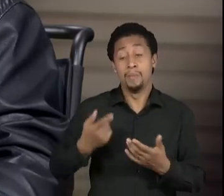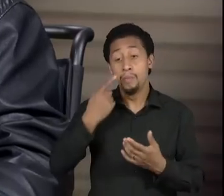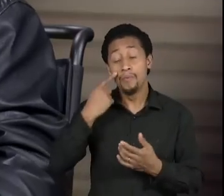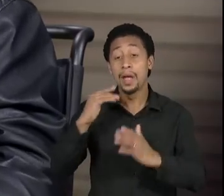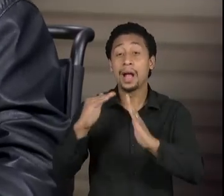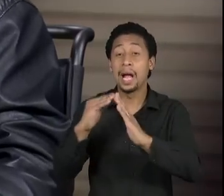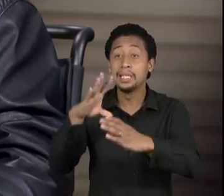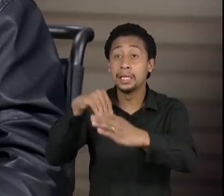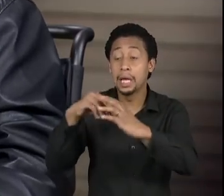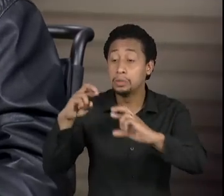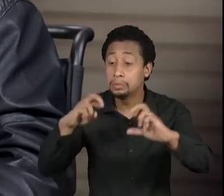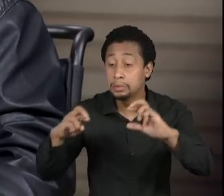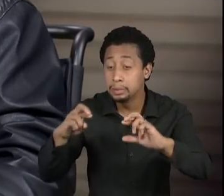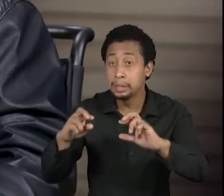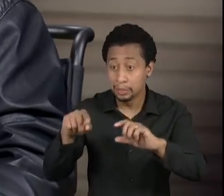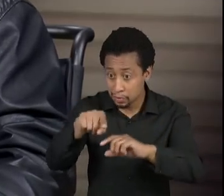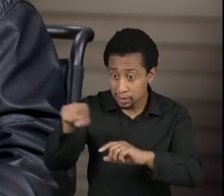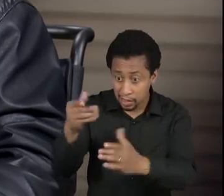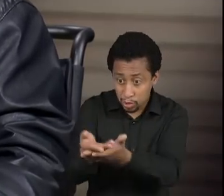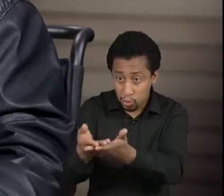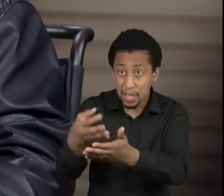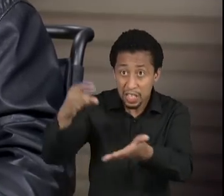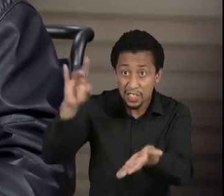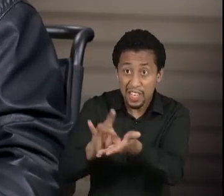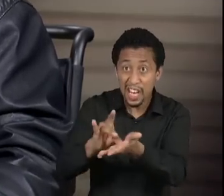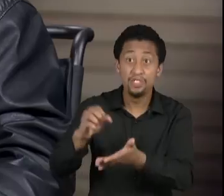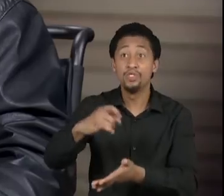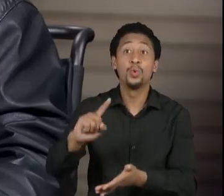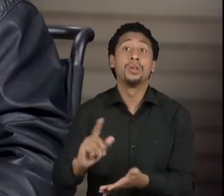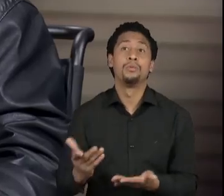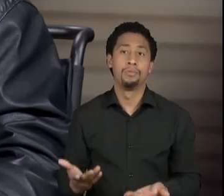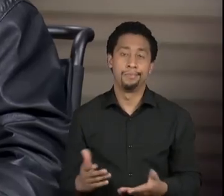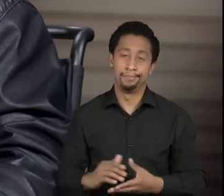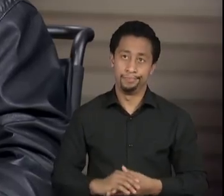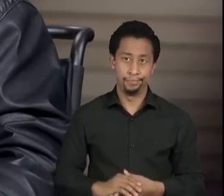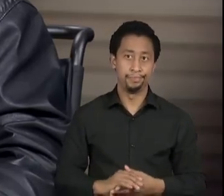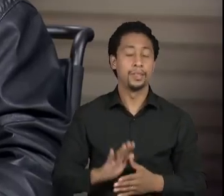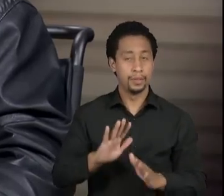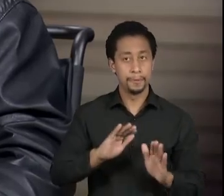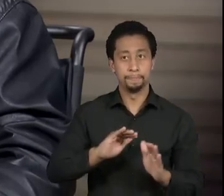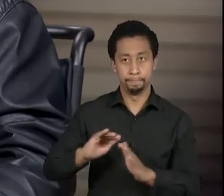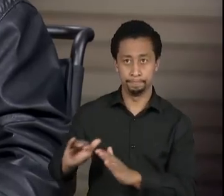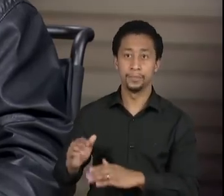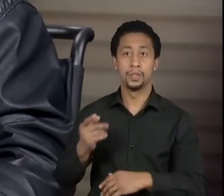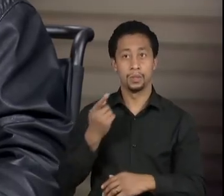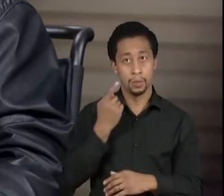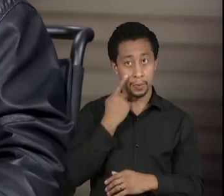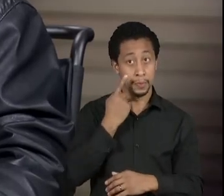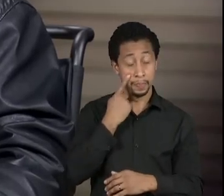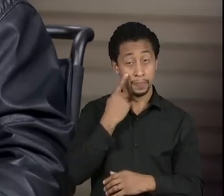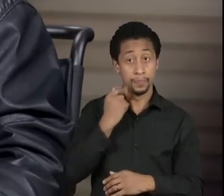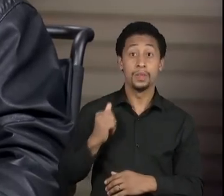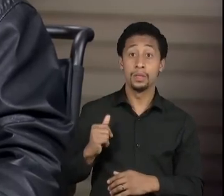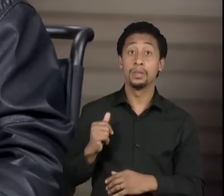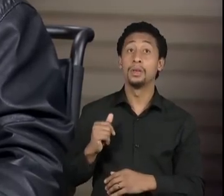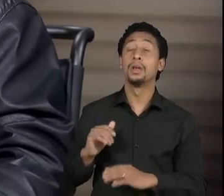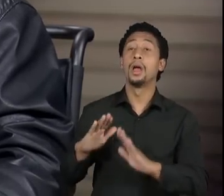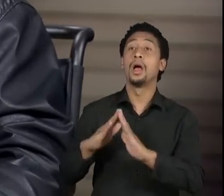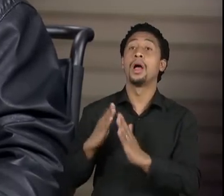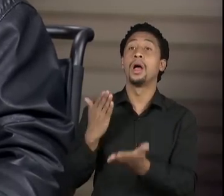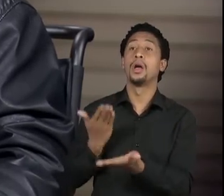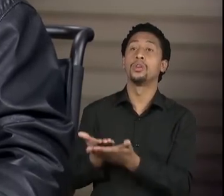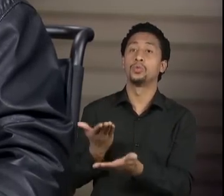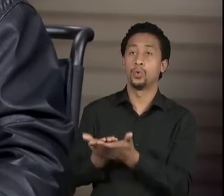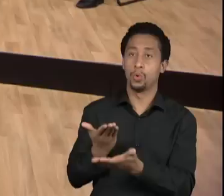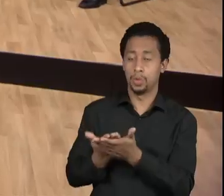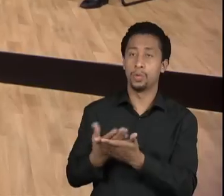ocorrer, né? Eu queria retomar 2 pontos. O primeiro deles é que a escolarização compulsória é, de fato, recente do ponto